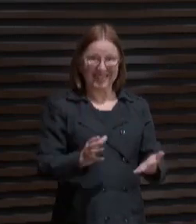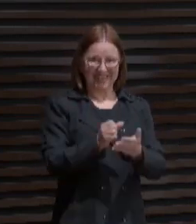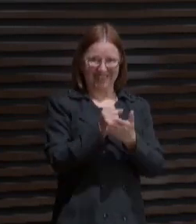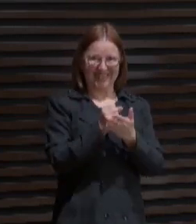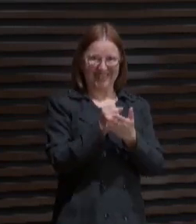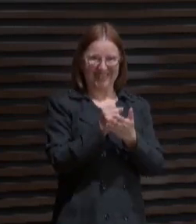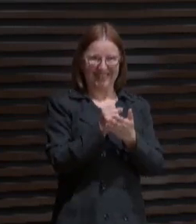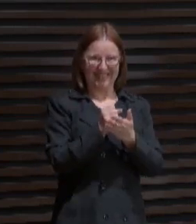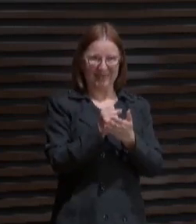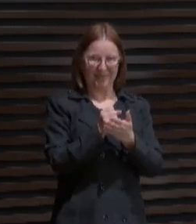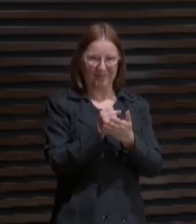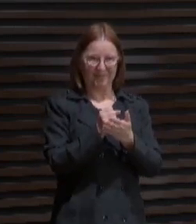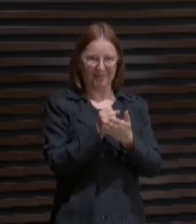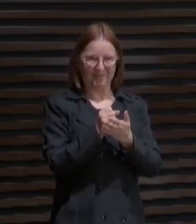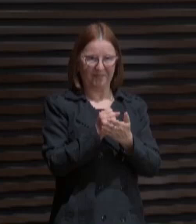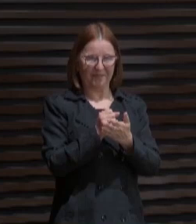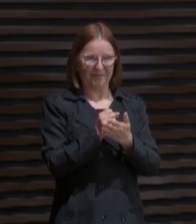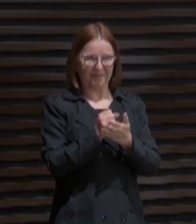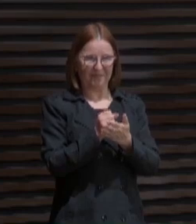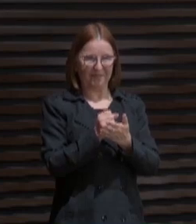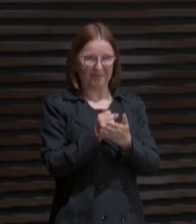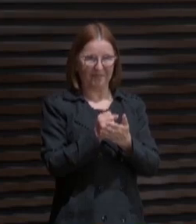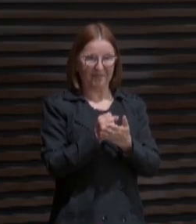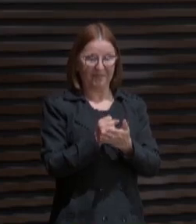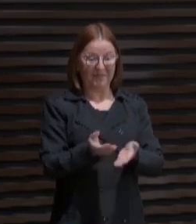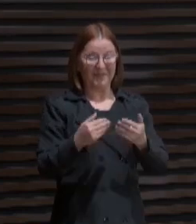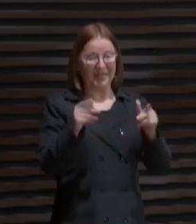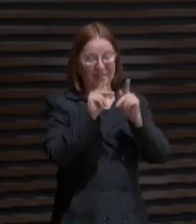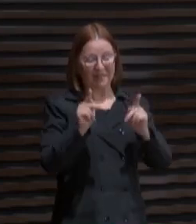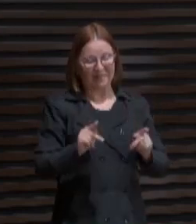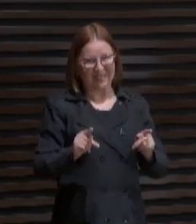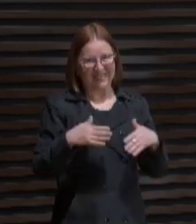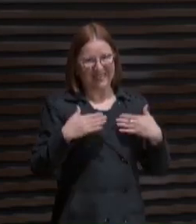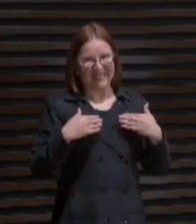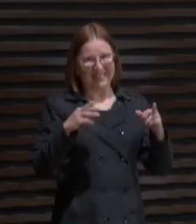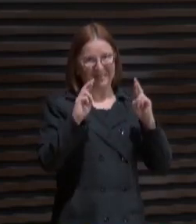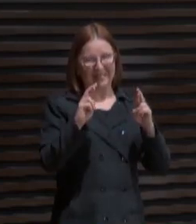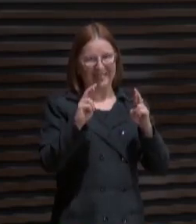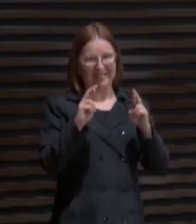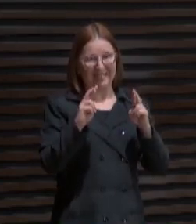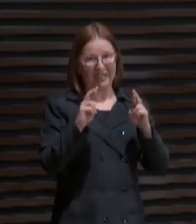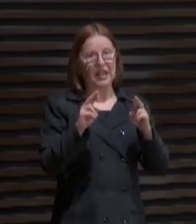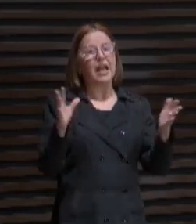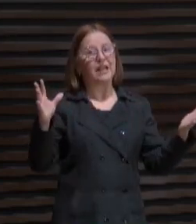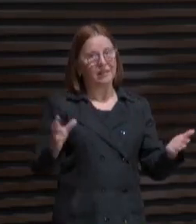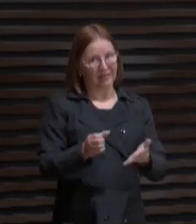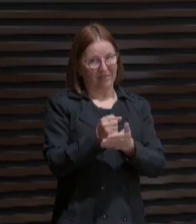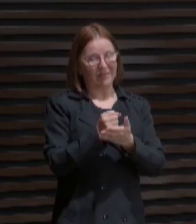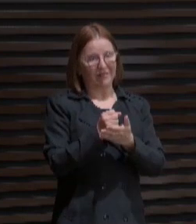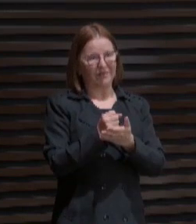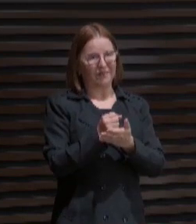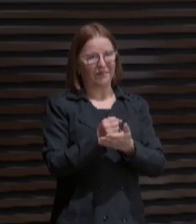crê. Ela é sim paz, alegria e esperança, mas é salvação a todo que crê.